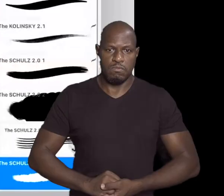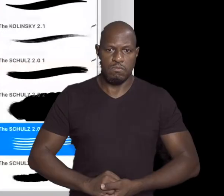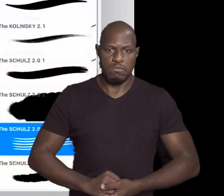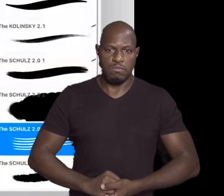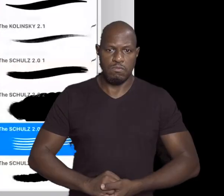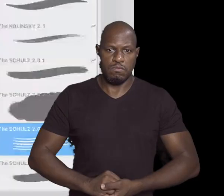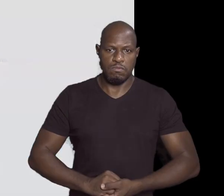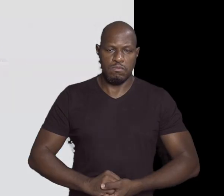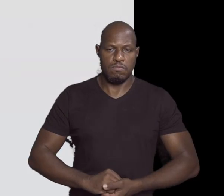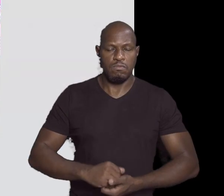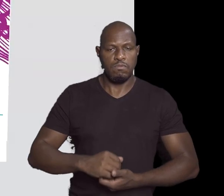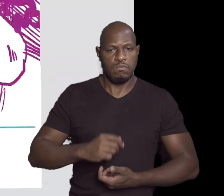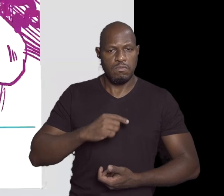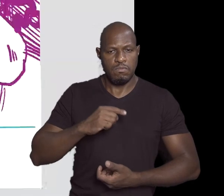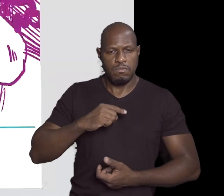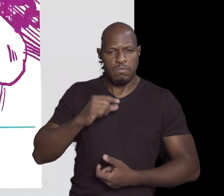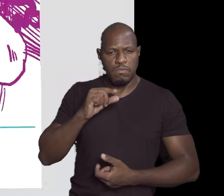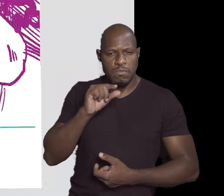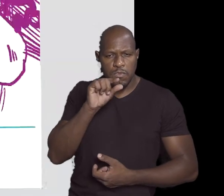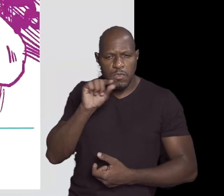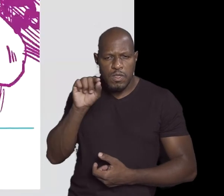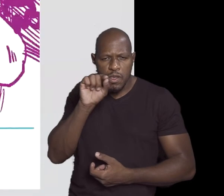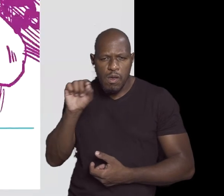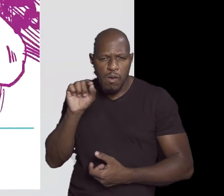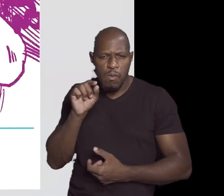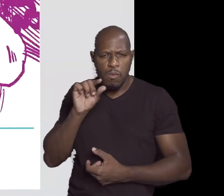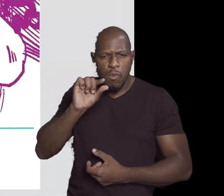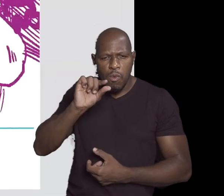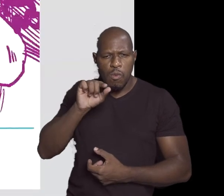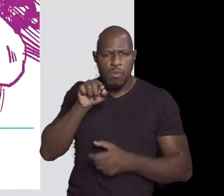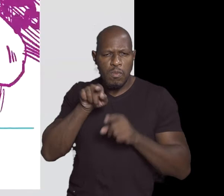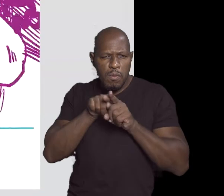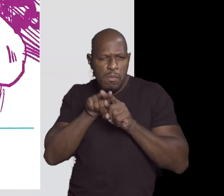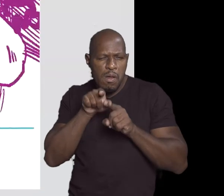E tem um outro pincel que eu fiz também que